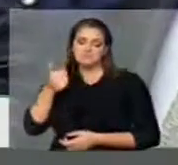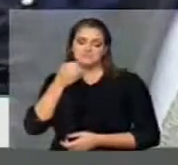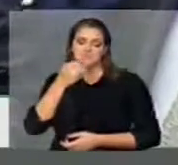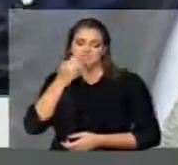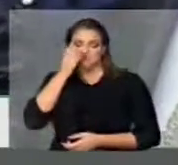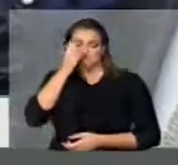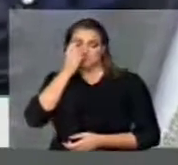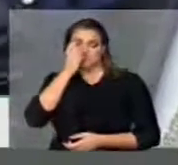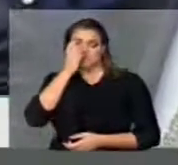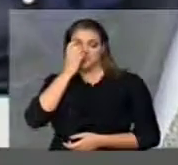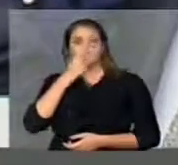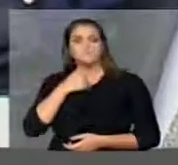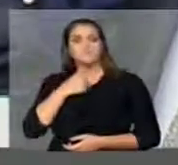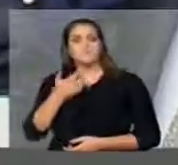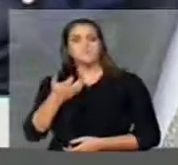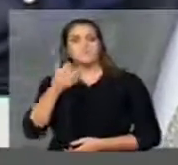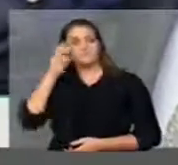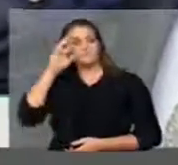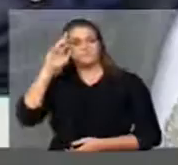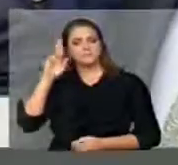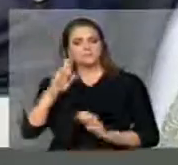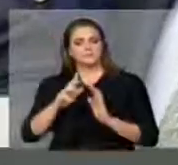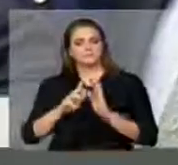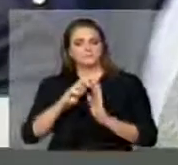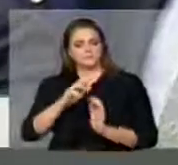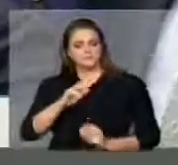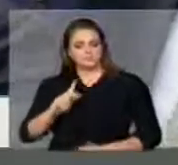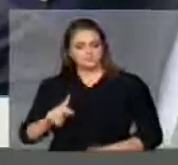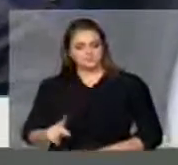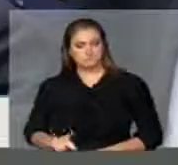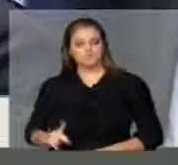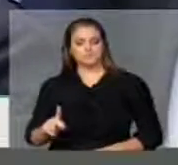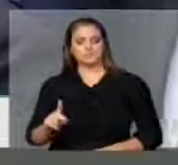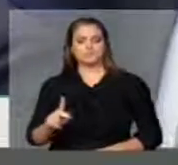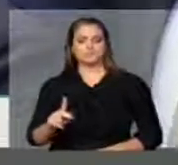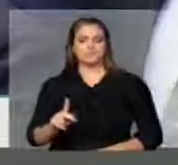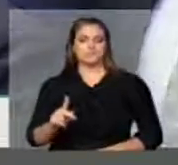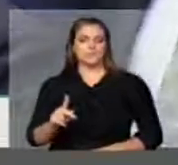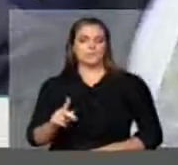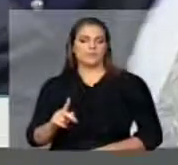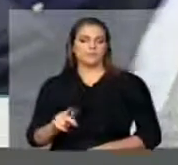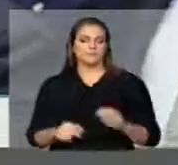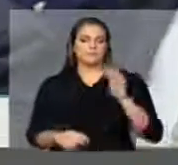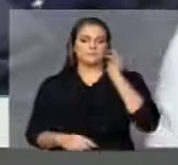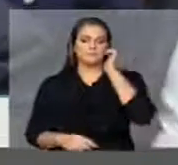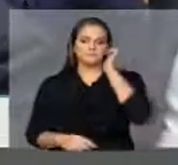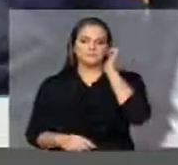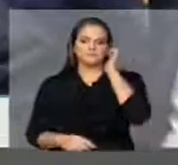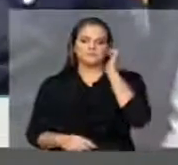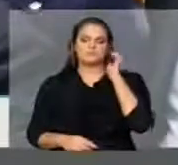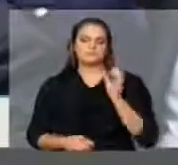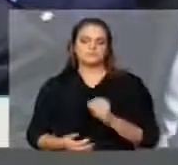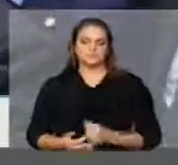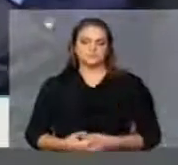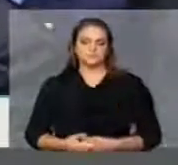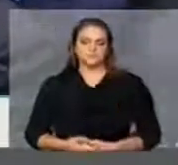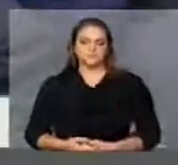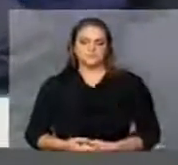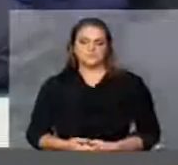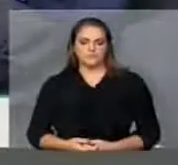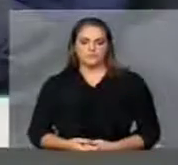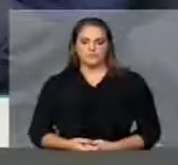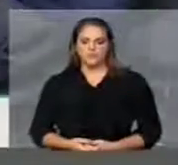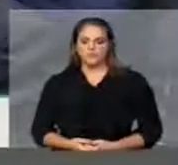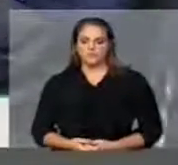país, eu quero, senhor presidente, nesses poucos segundos, fazer aqui, eu diria,